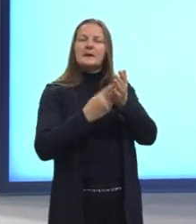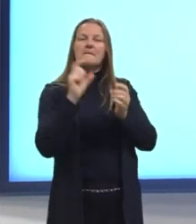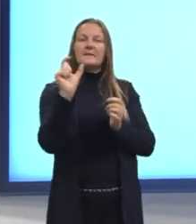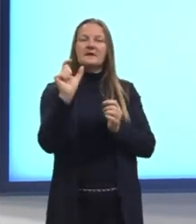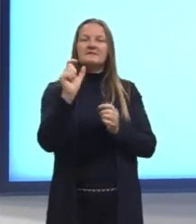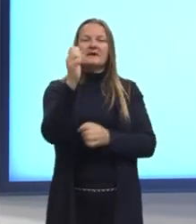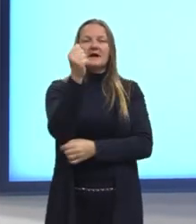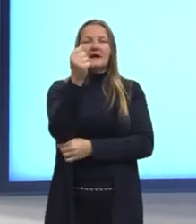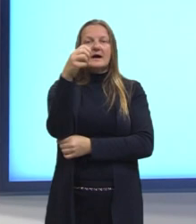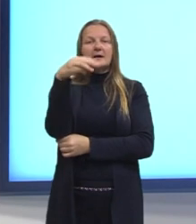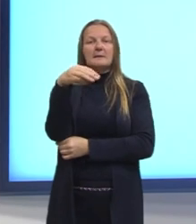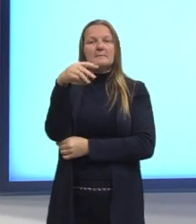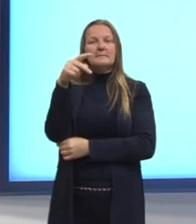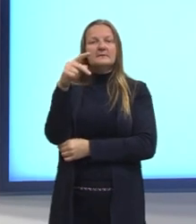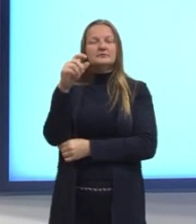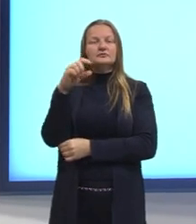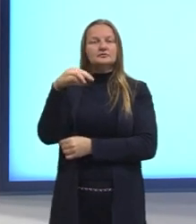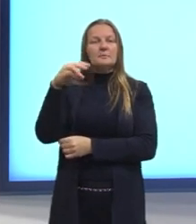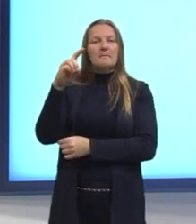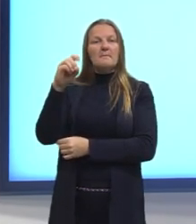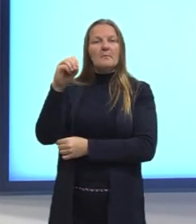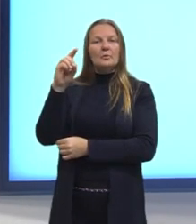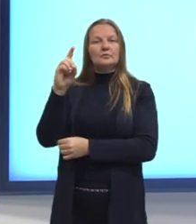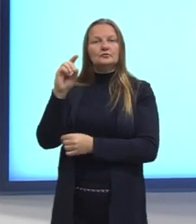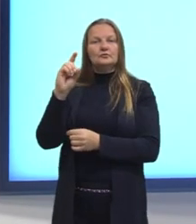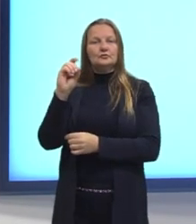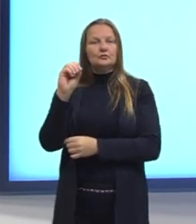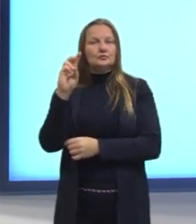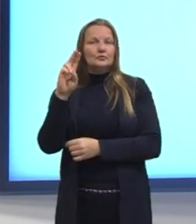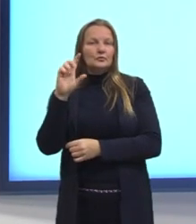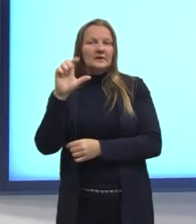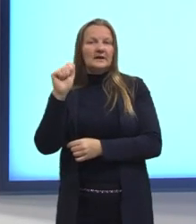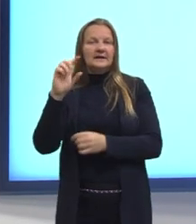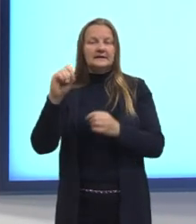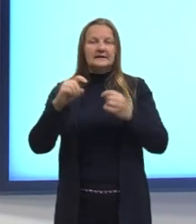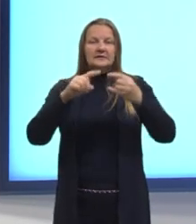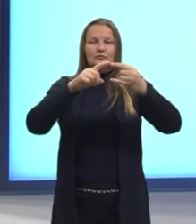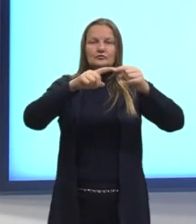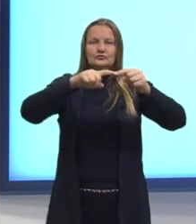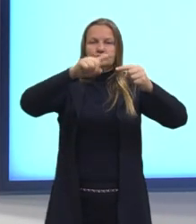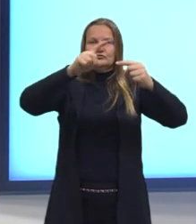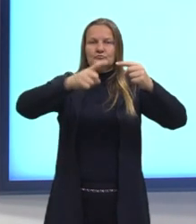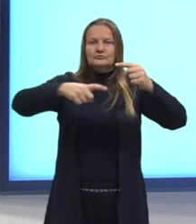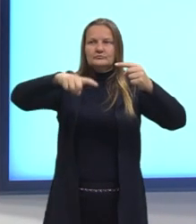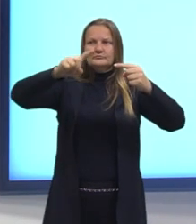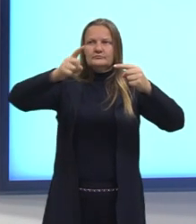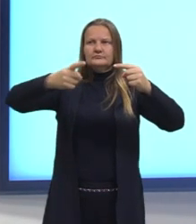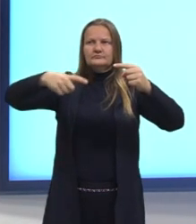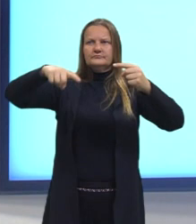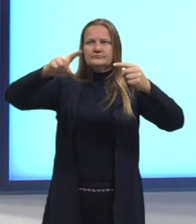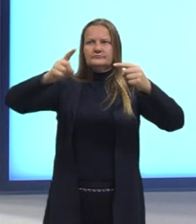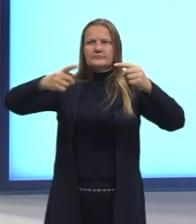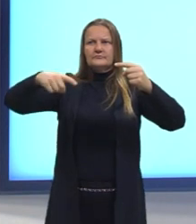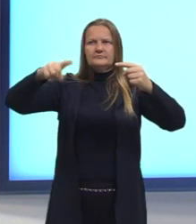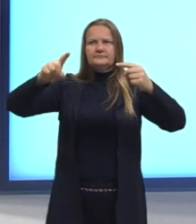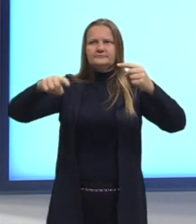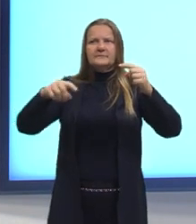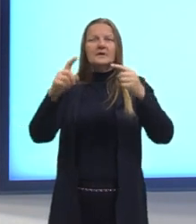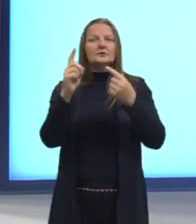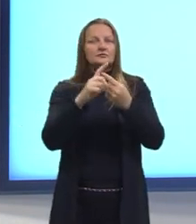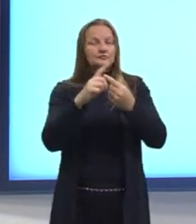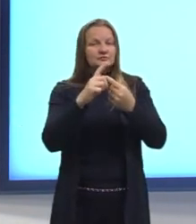amplitude modulada que que isso quer dizer quer dizer que a onda que é emitida por essa por esse tipo